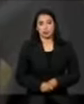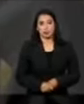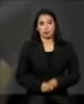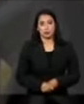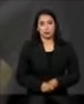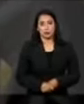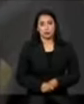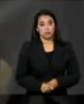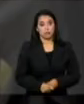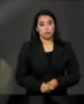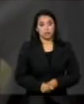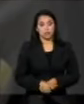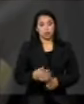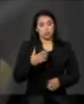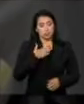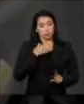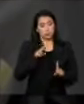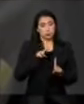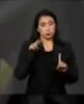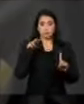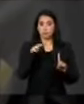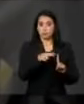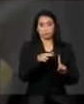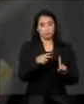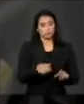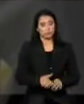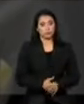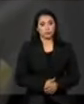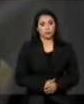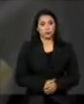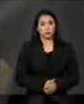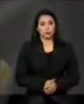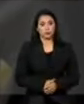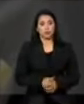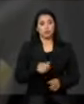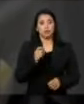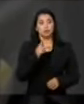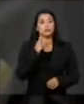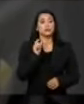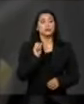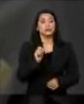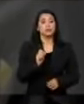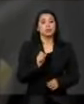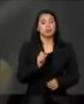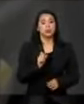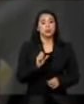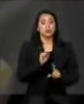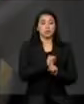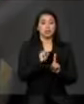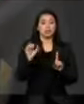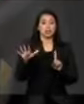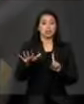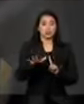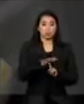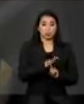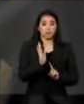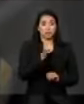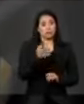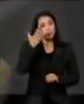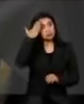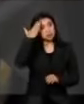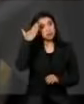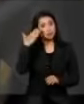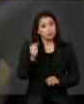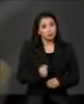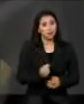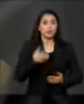e não punitivista, ele vai dizer o quê? Ele vai dizer exatamente aquilo que a sociedade já sabe por mantra,